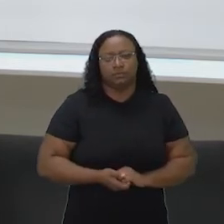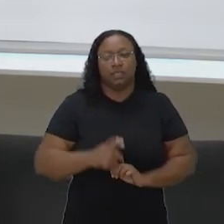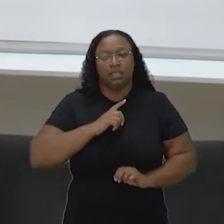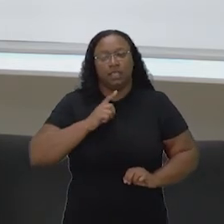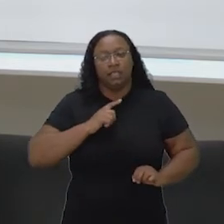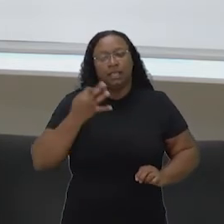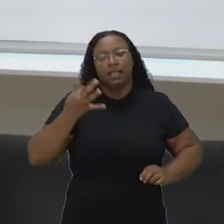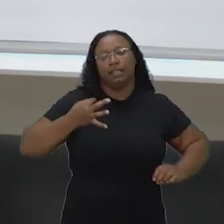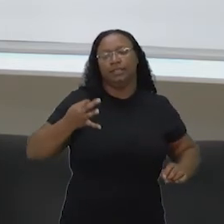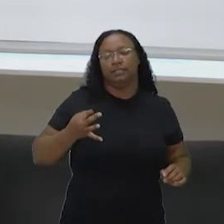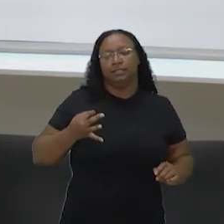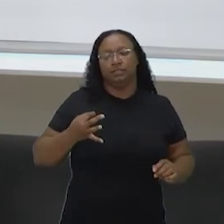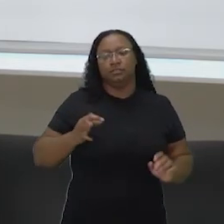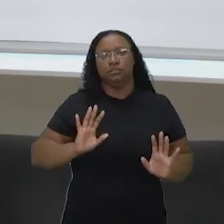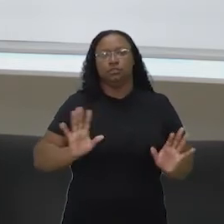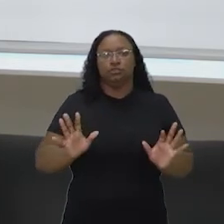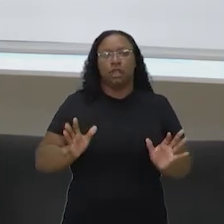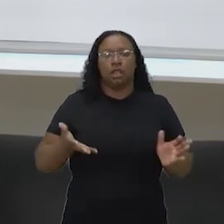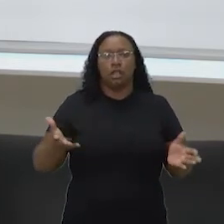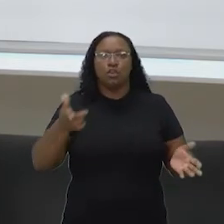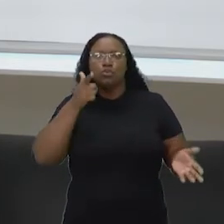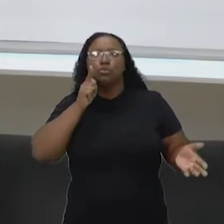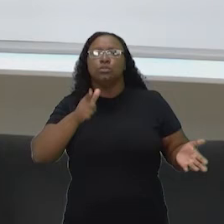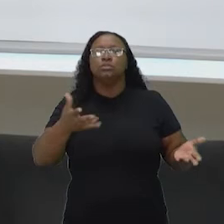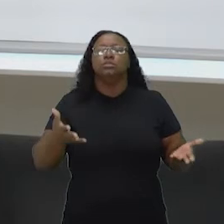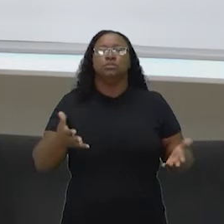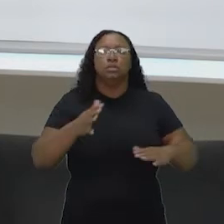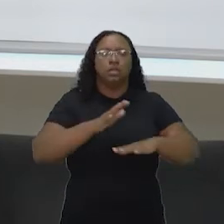certeza que você vai ter o resíduo ali disponível para poder